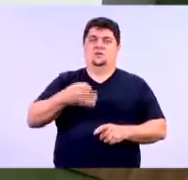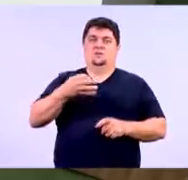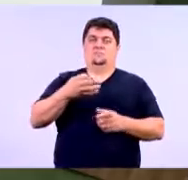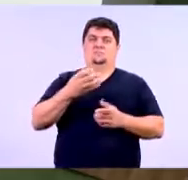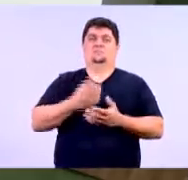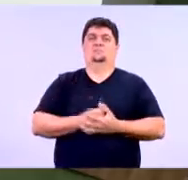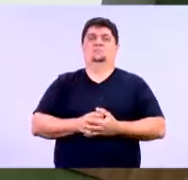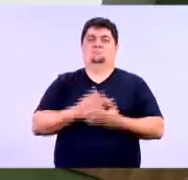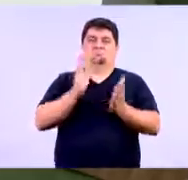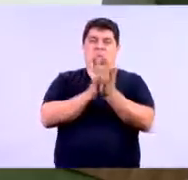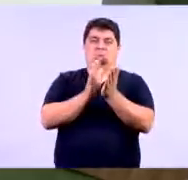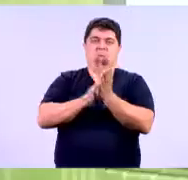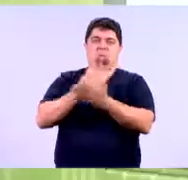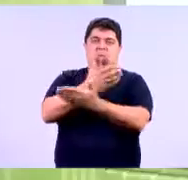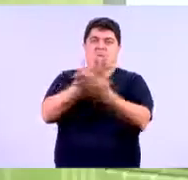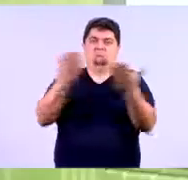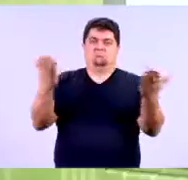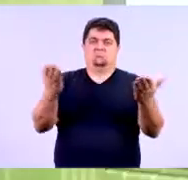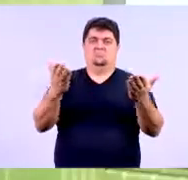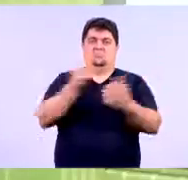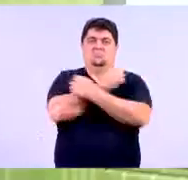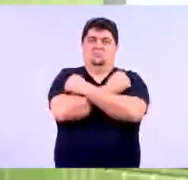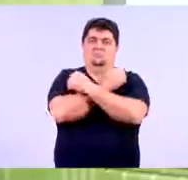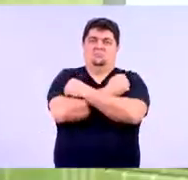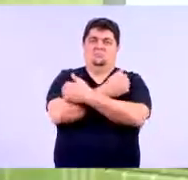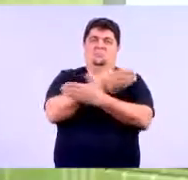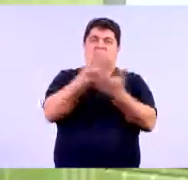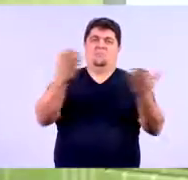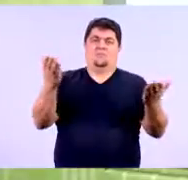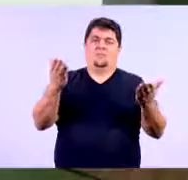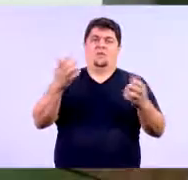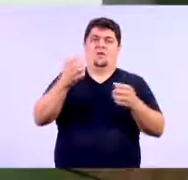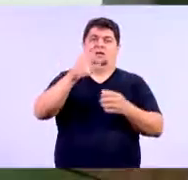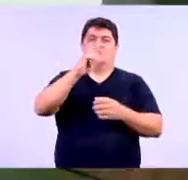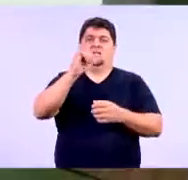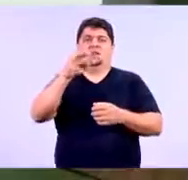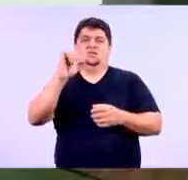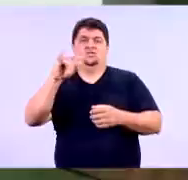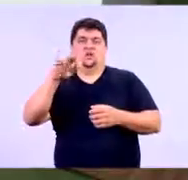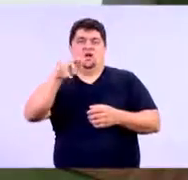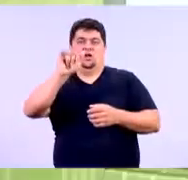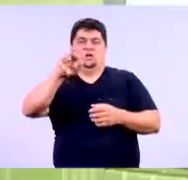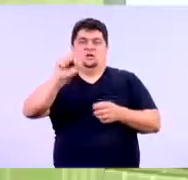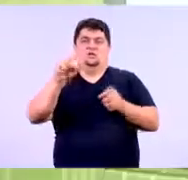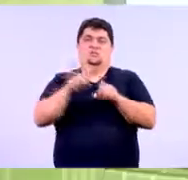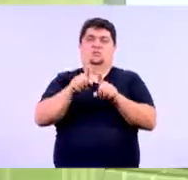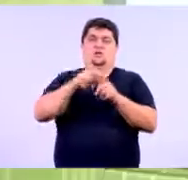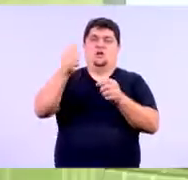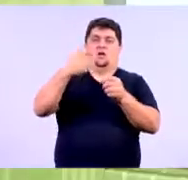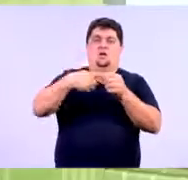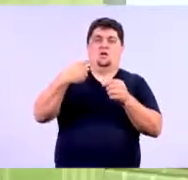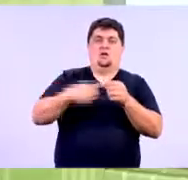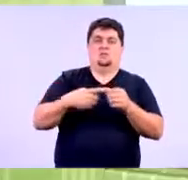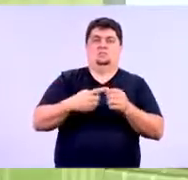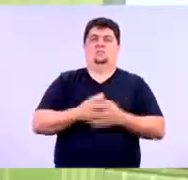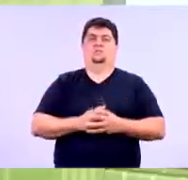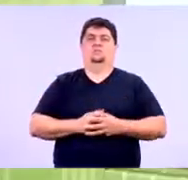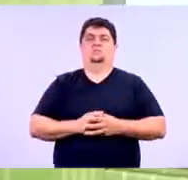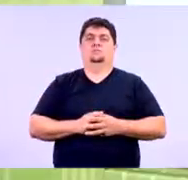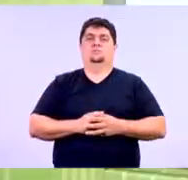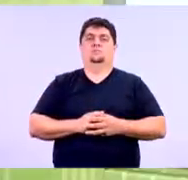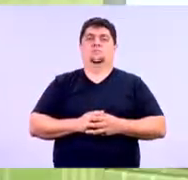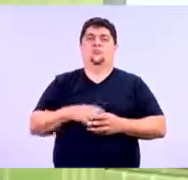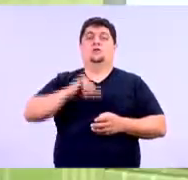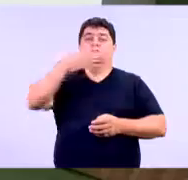acertou. Estão de parabéns todos vocês. Abraço ao polo de Cerejeiras e Ariquemes. Cerejeira e Ariquemes, e quero que os outros E